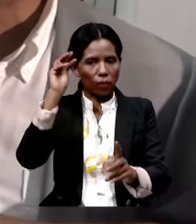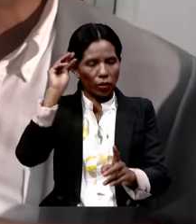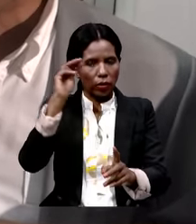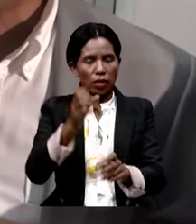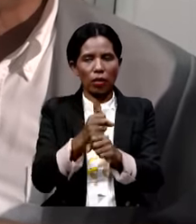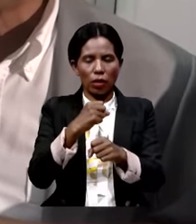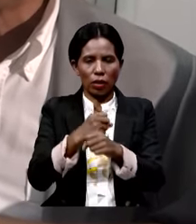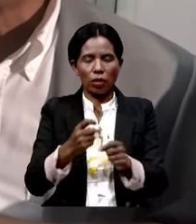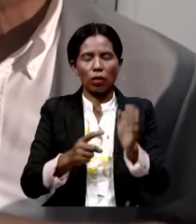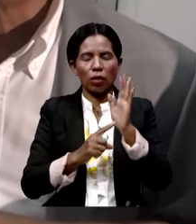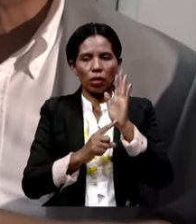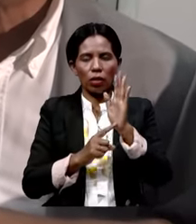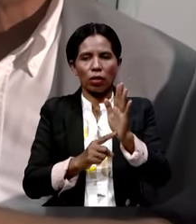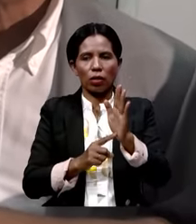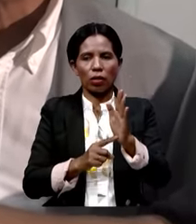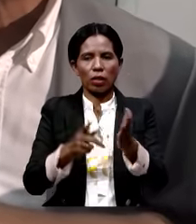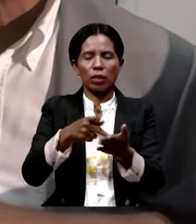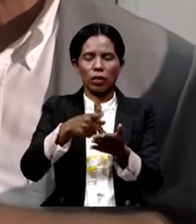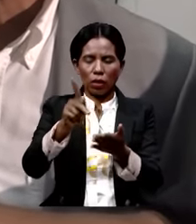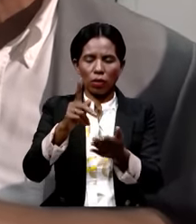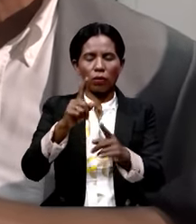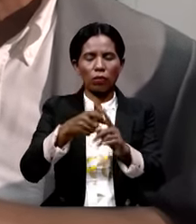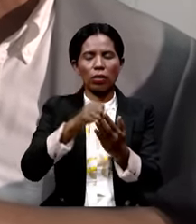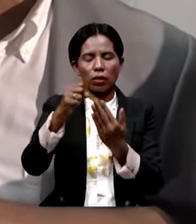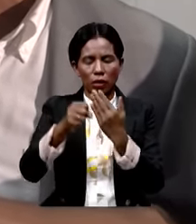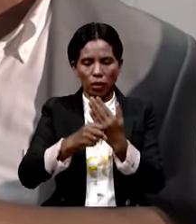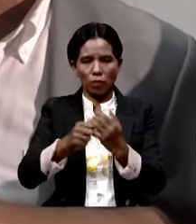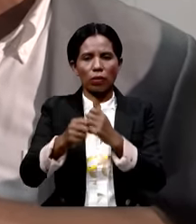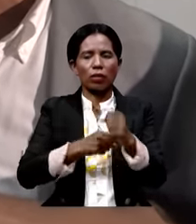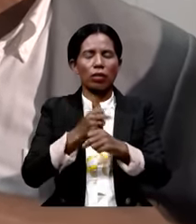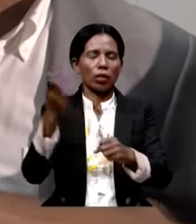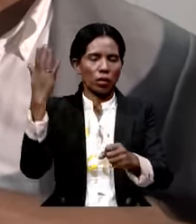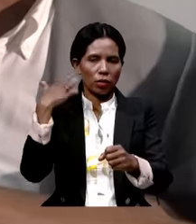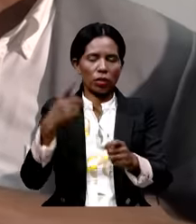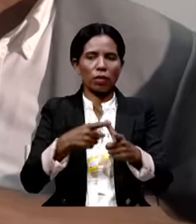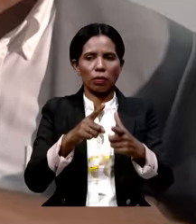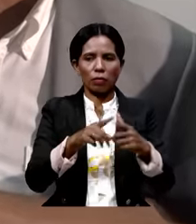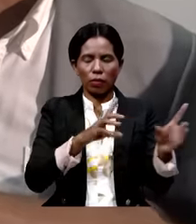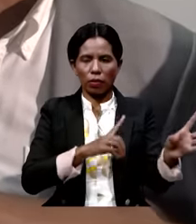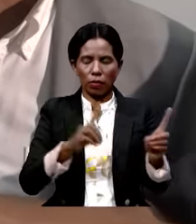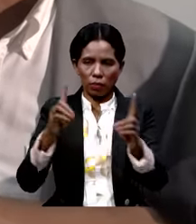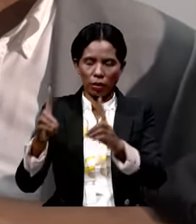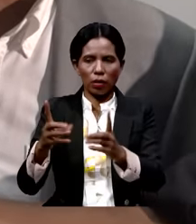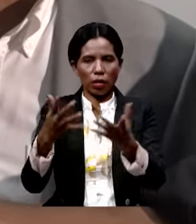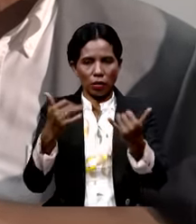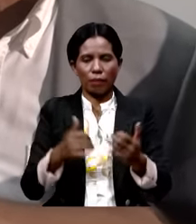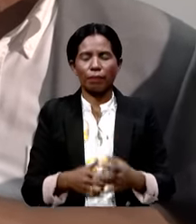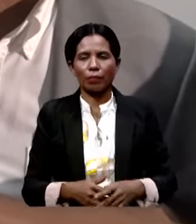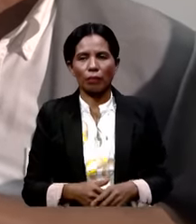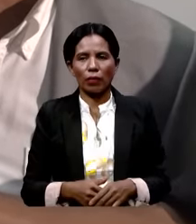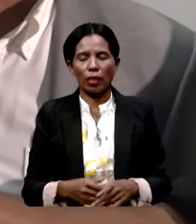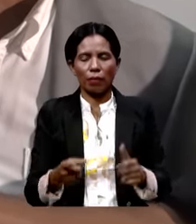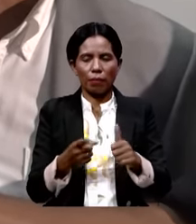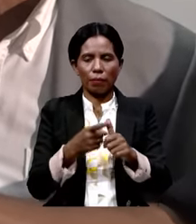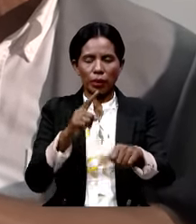a notificação que desde setembro tinha goto, para depois implementar a execução, né? Agora. Primeira